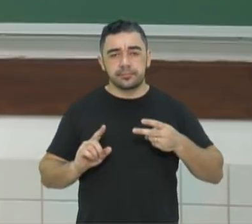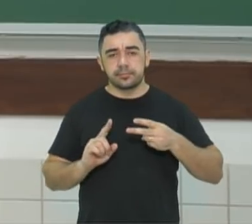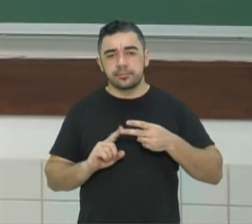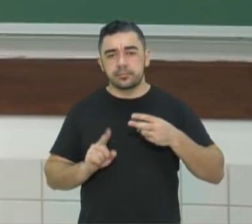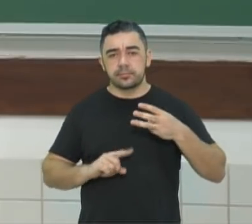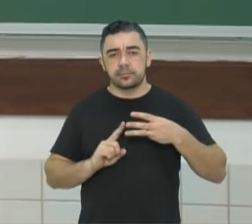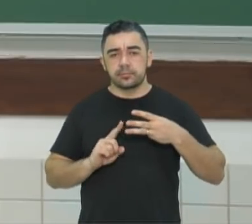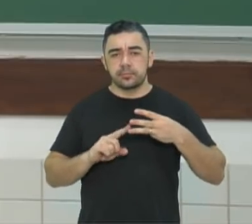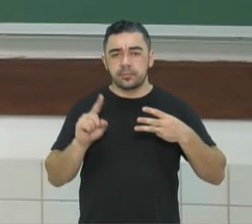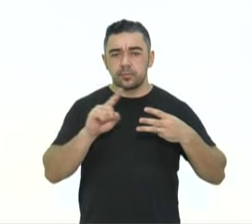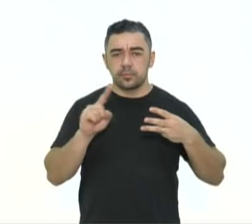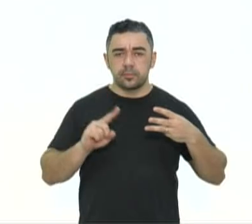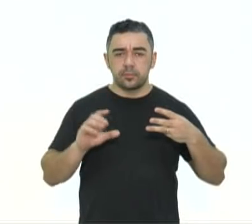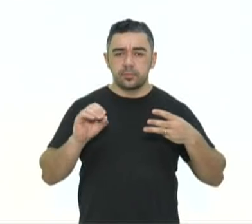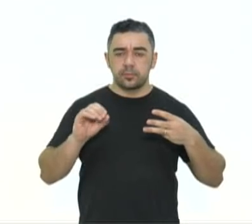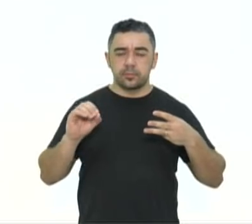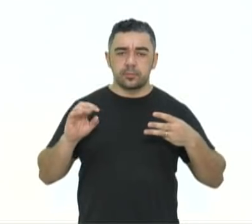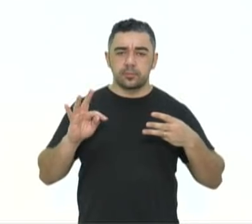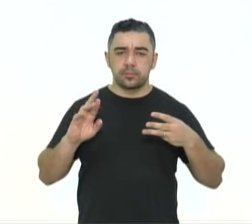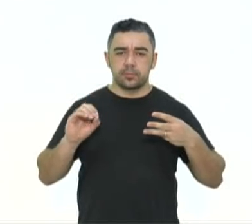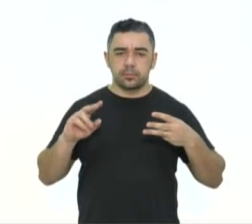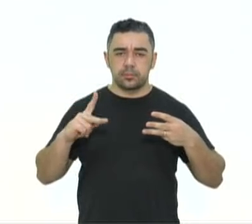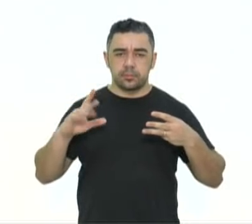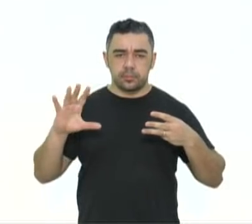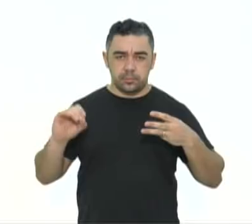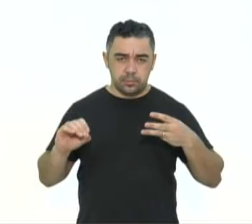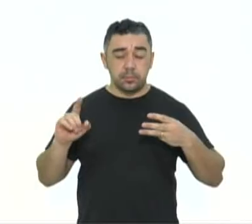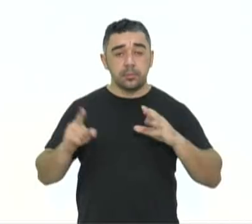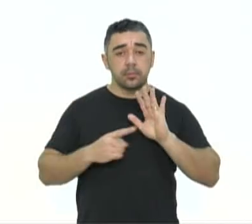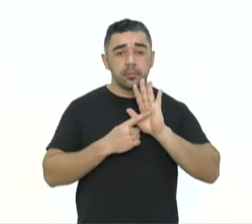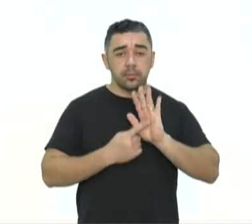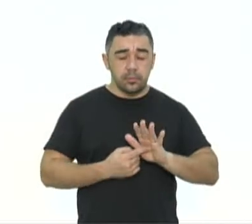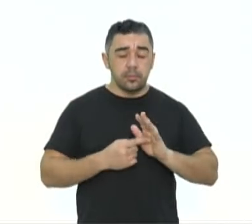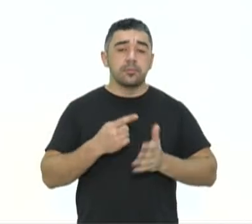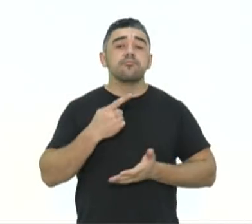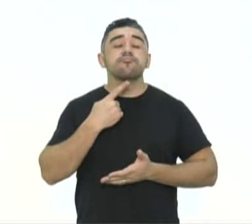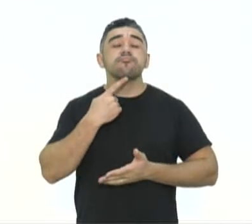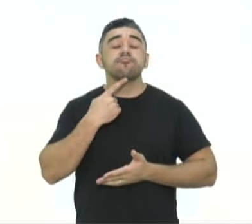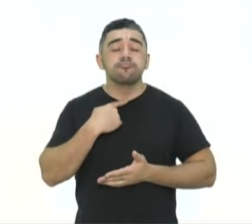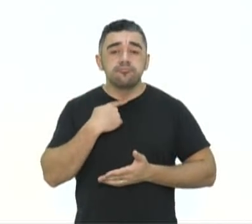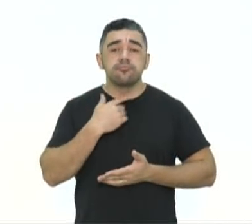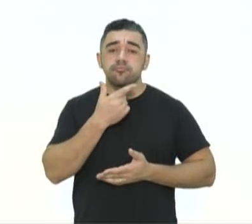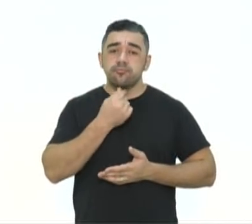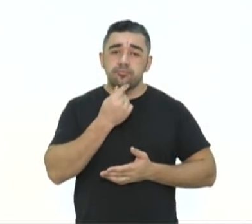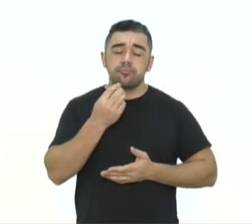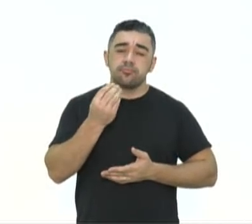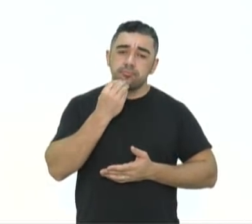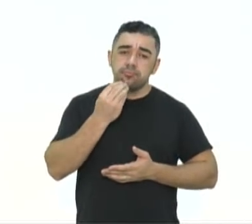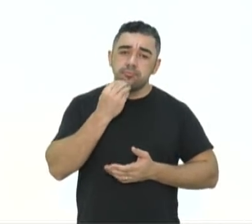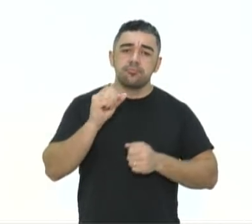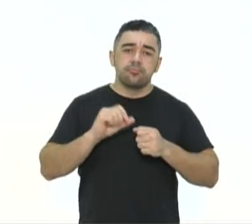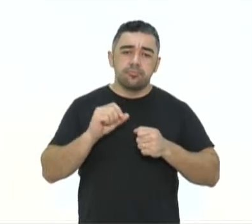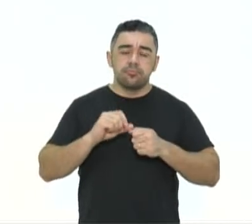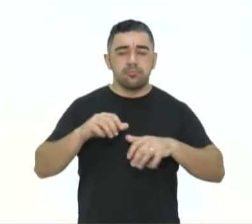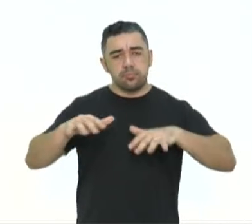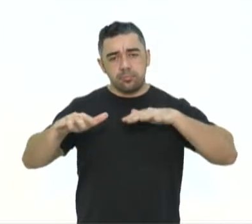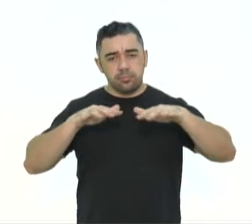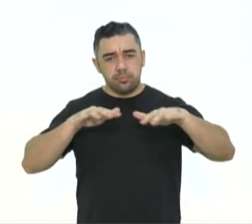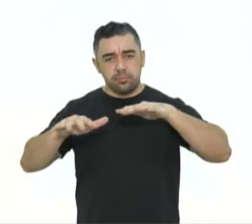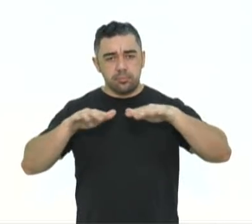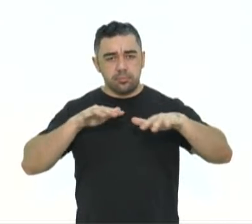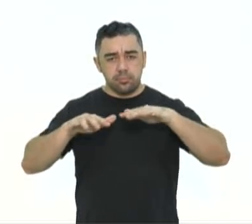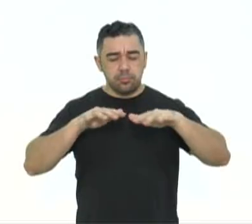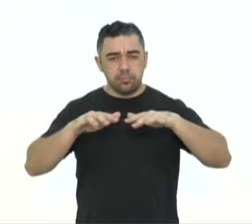o zootrópio, tá? Que é também um aparelho que mostra esse desejo do homem tentando animar uma imagem. Então,